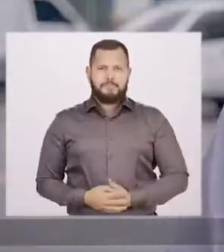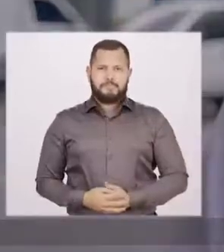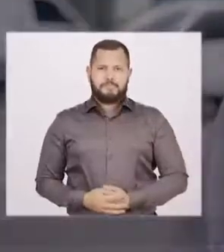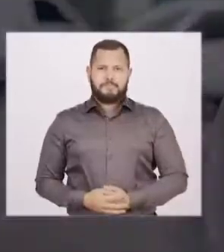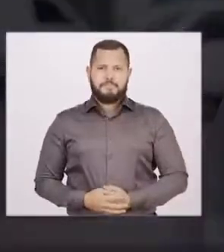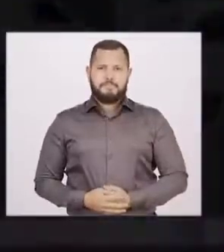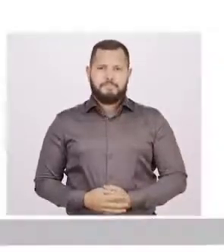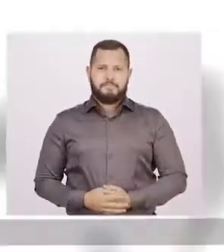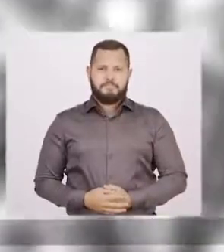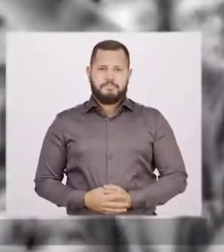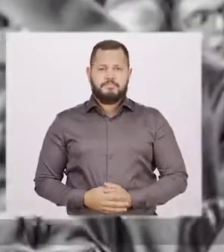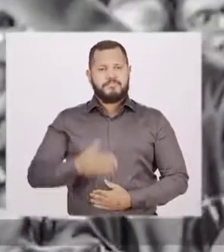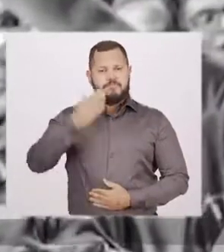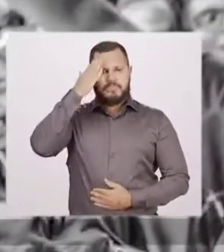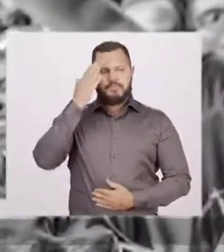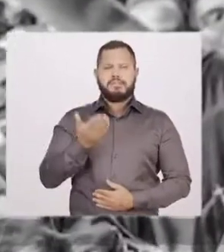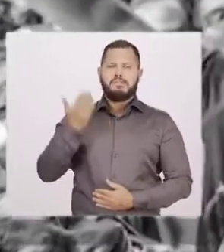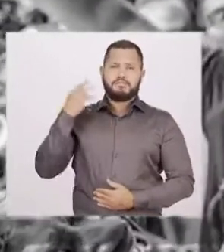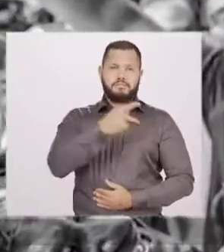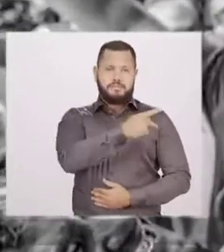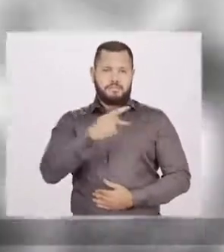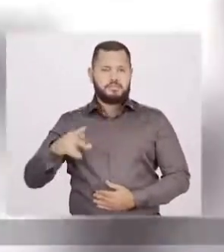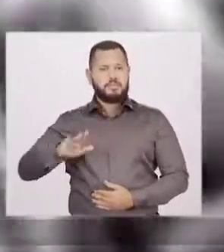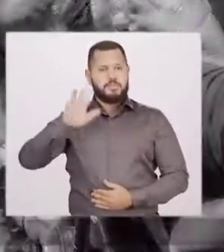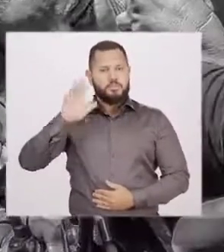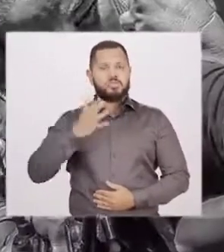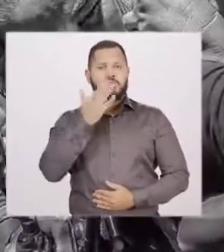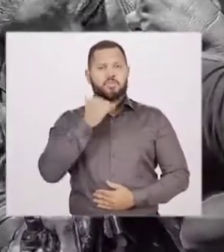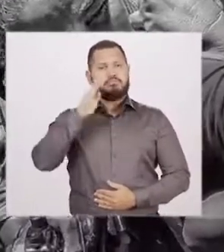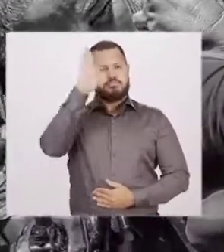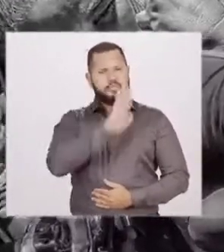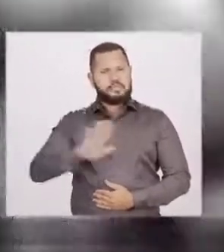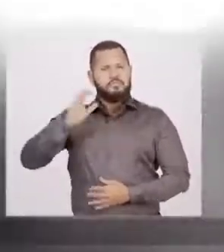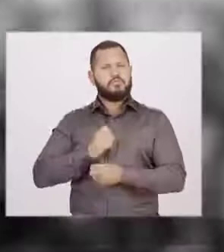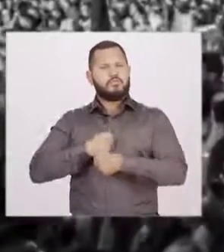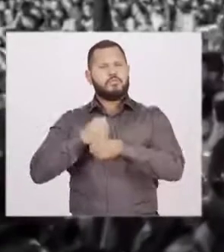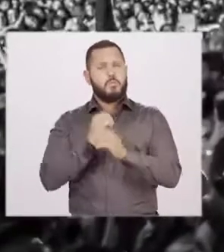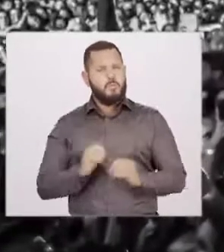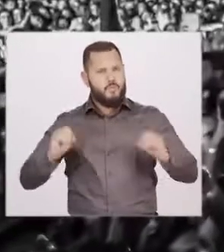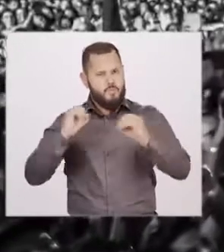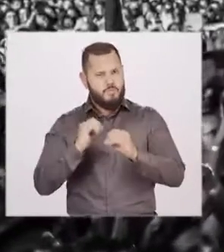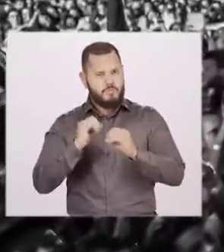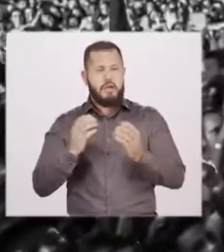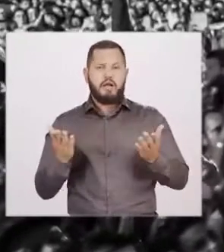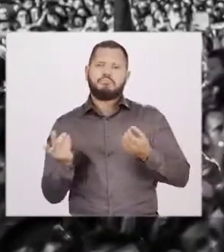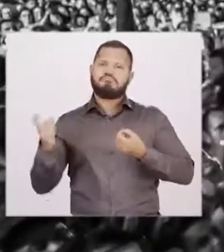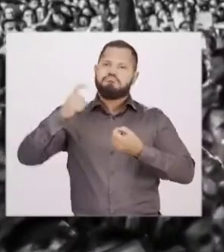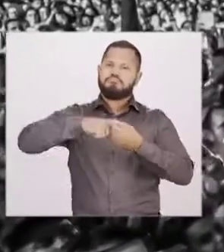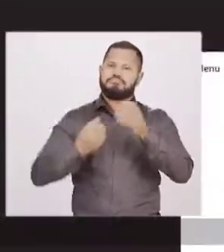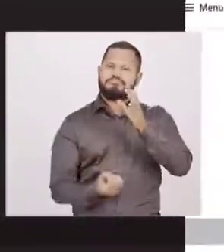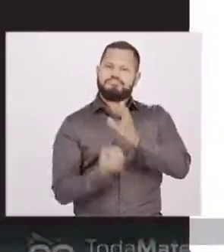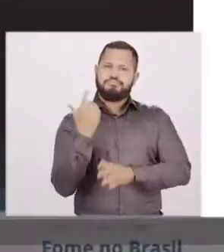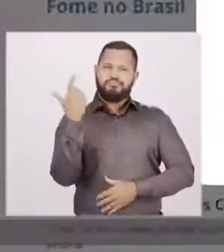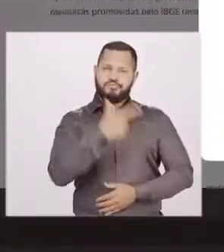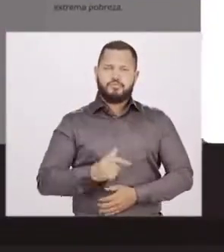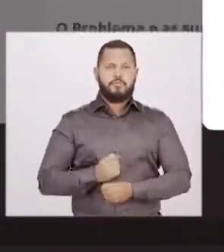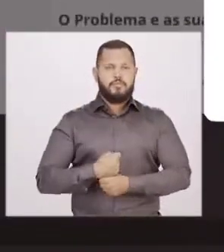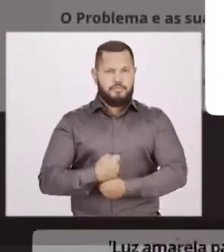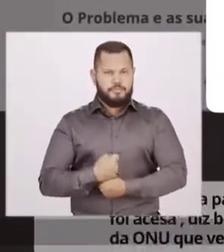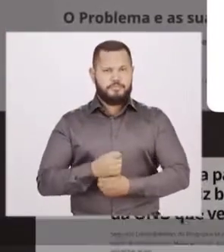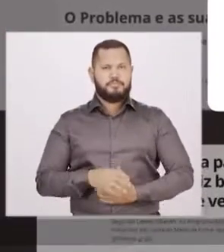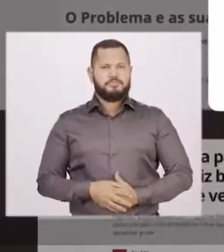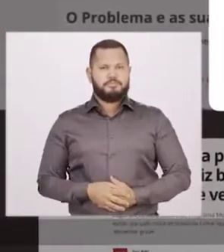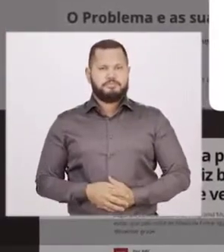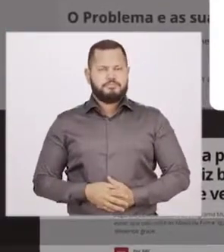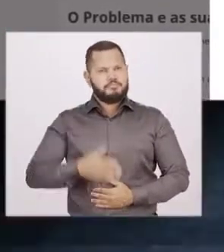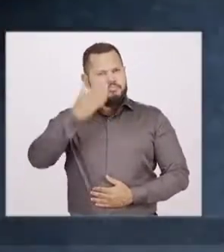bairros. O presidente Lula acabou com a fome no Brasil. Mas agora, a